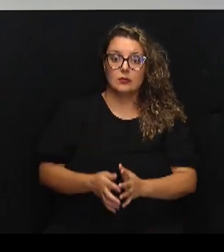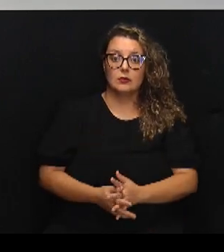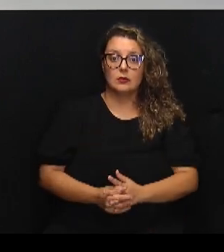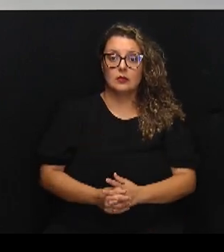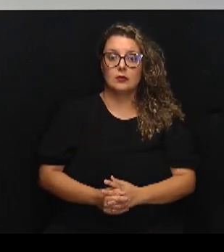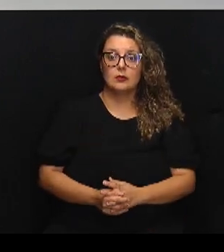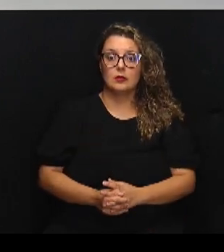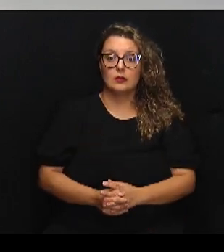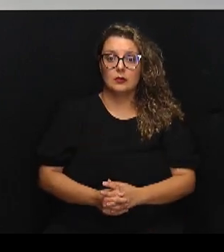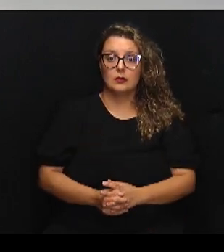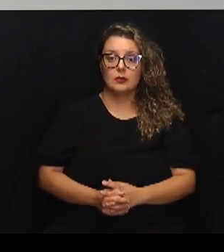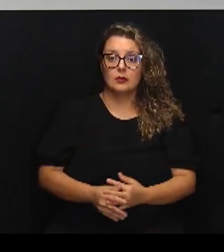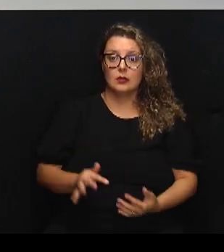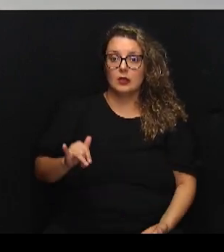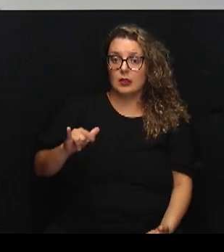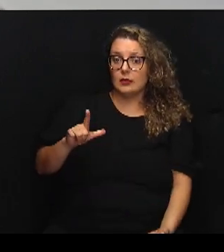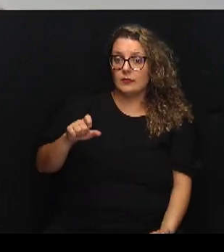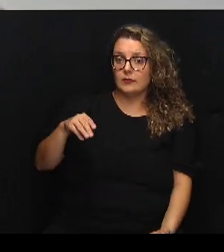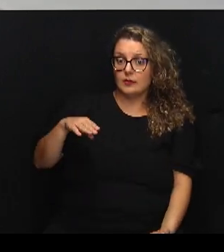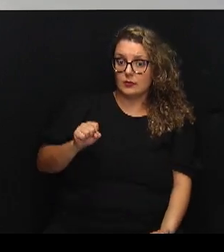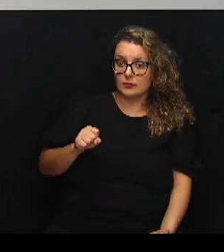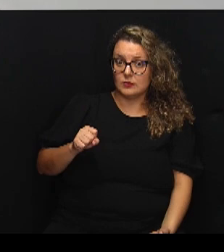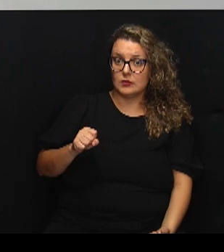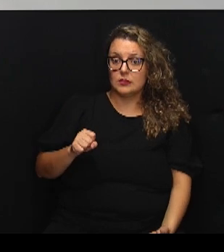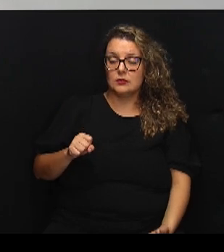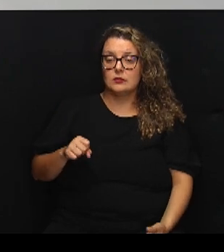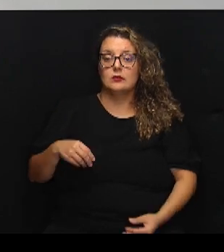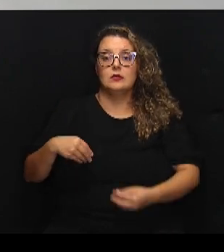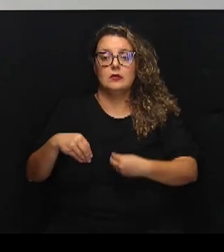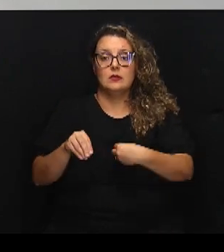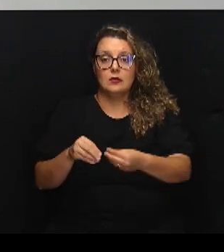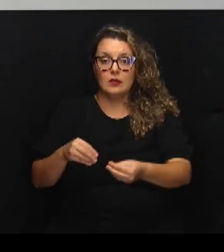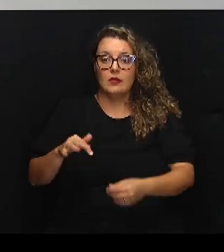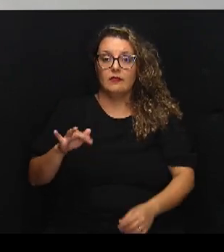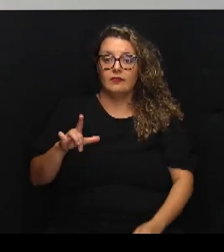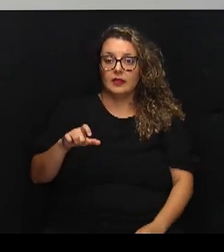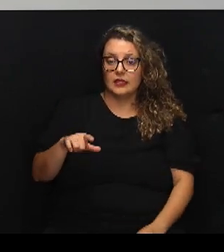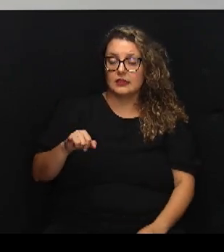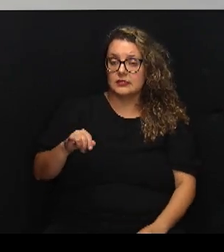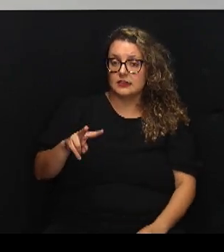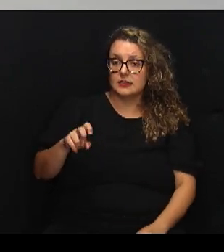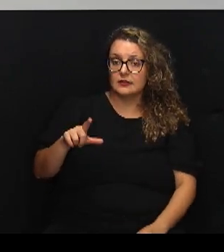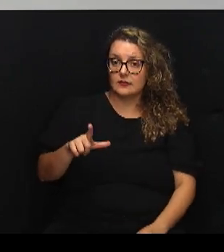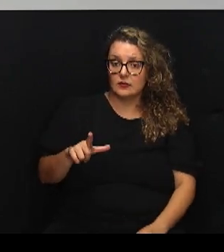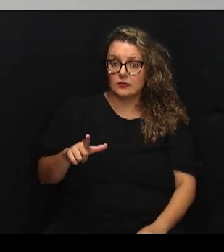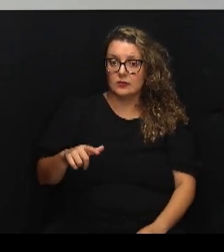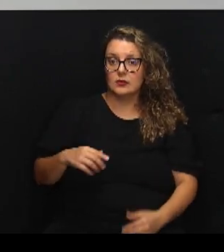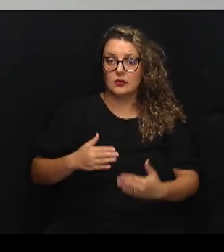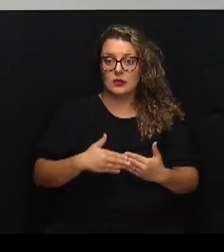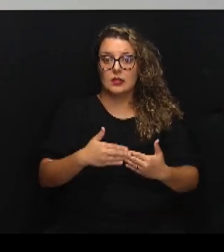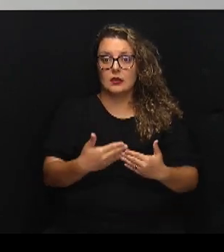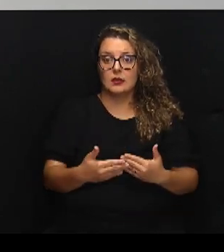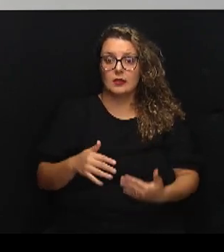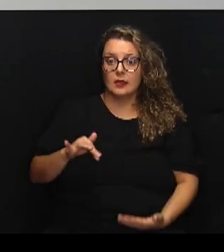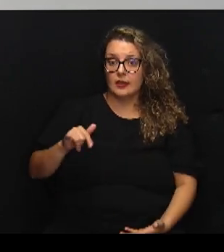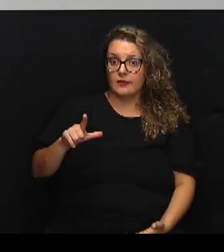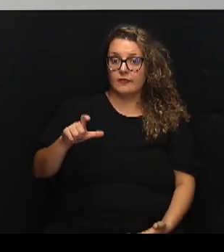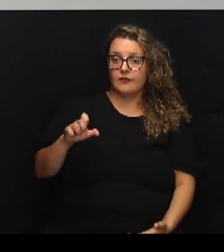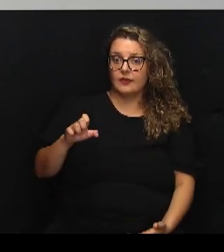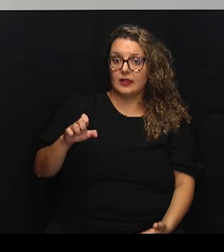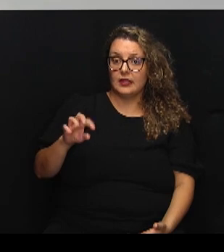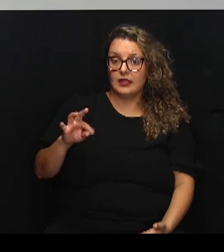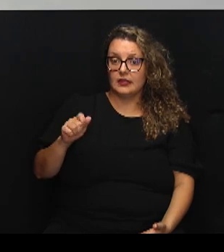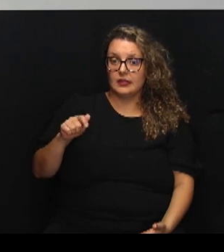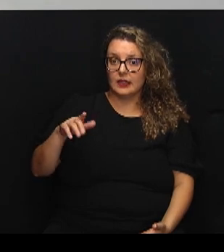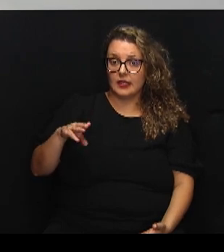tem filmes, né, filmes flexíveis, que a gente diz embalagens flexíveis, que a gente obteve a partir dos resíduos